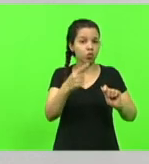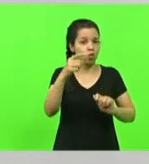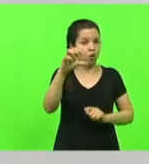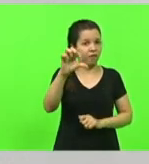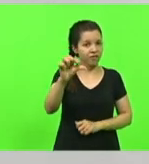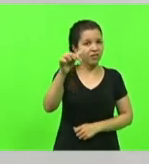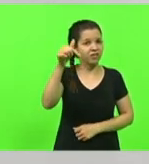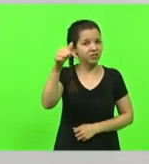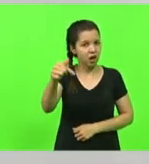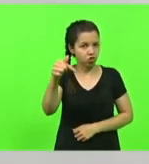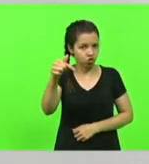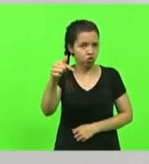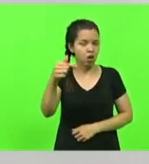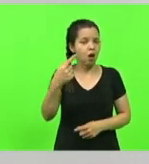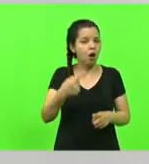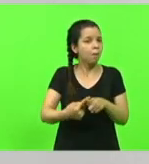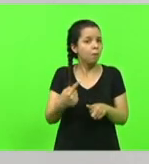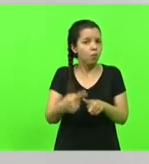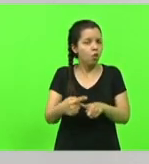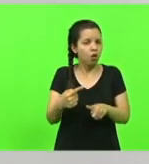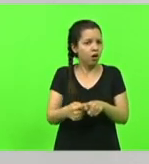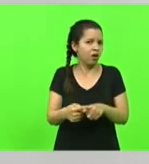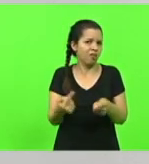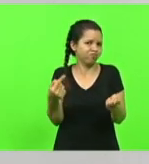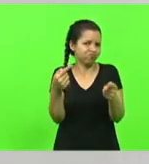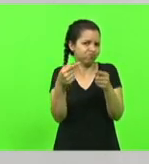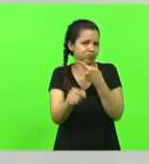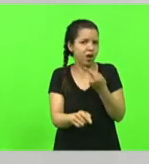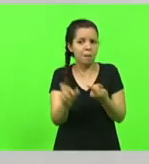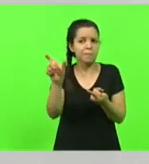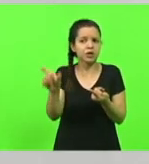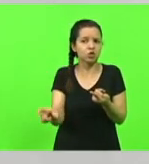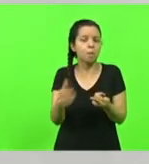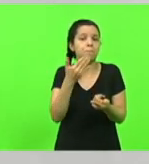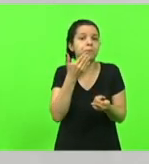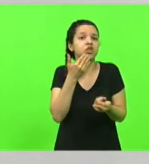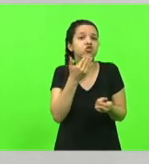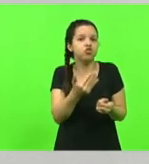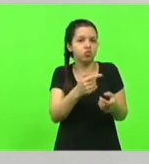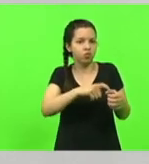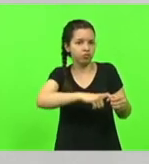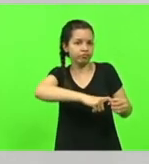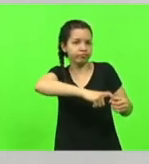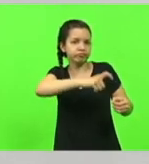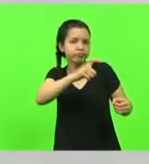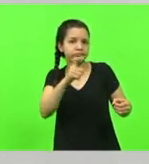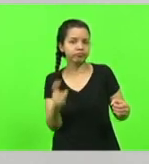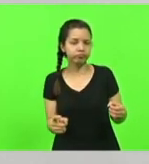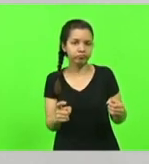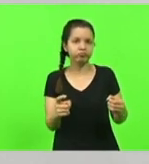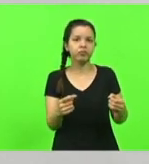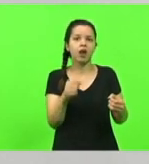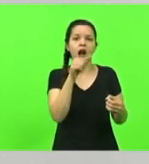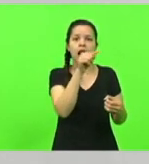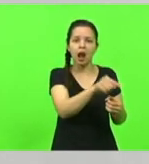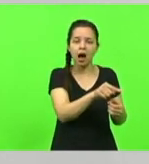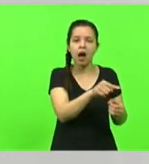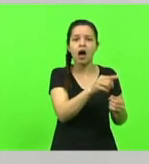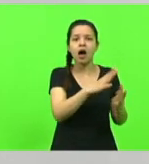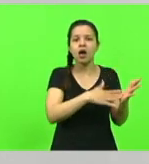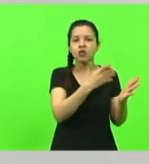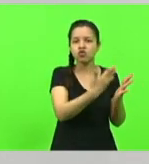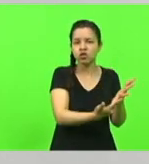porque é inadmissível aquela pessoa que pediu a exoneração da agenda prisional ou penitenciária,